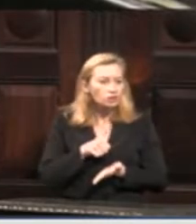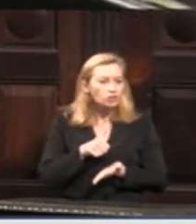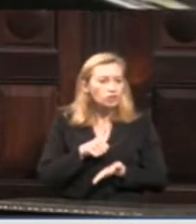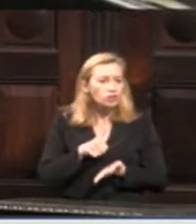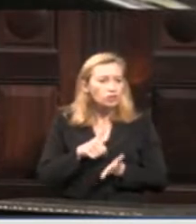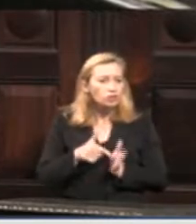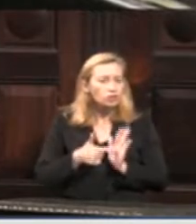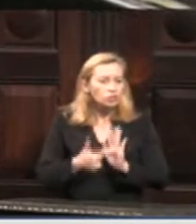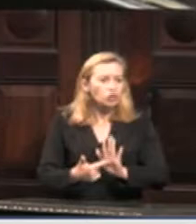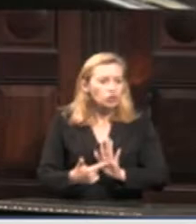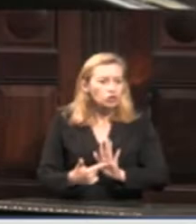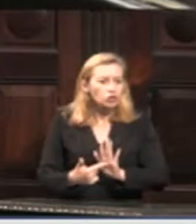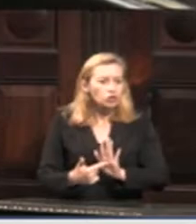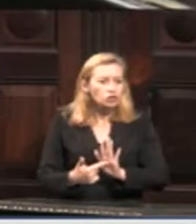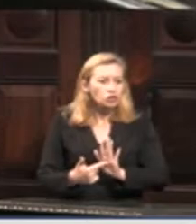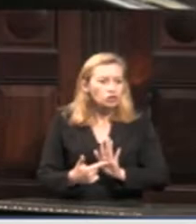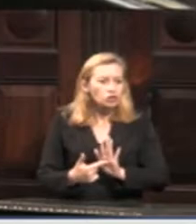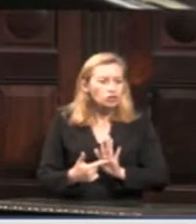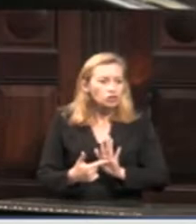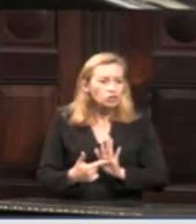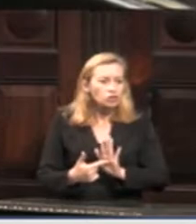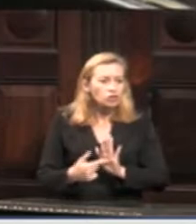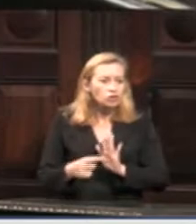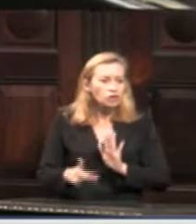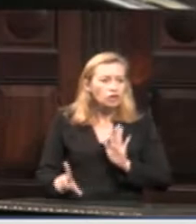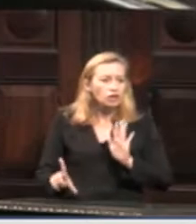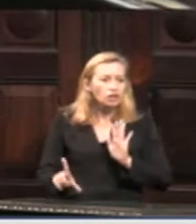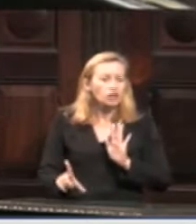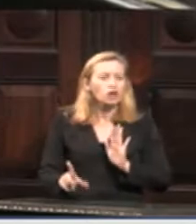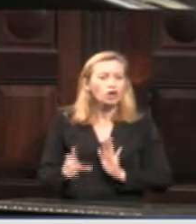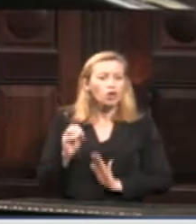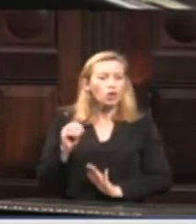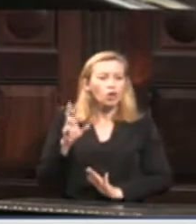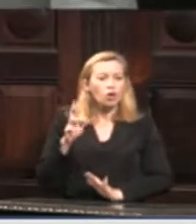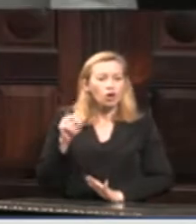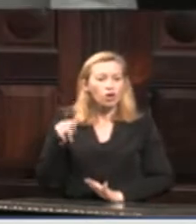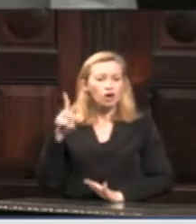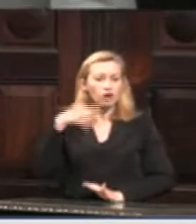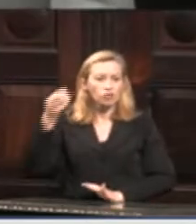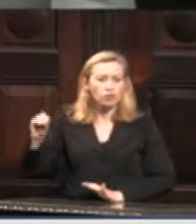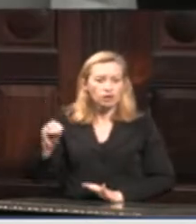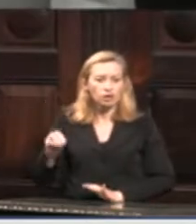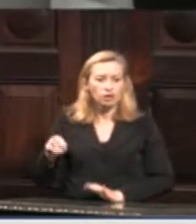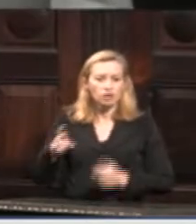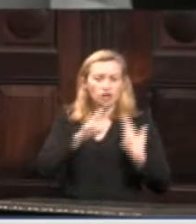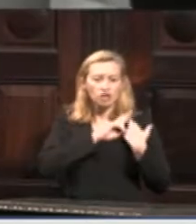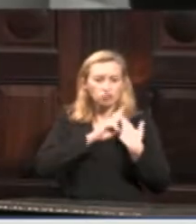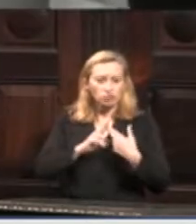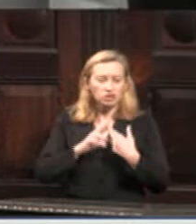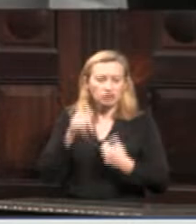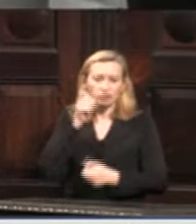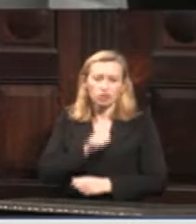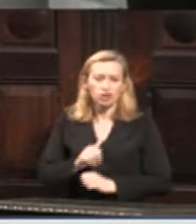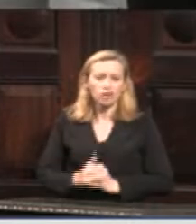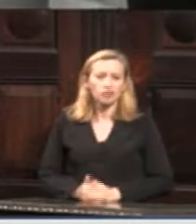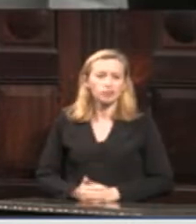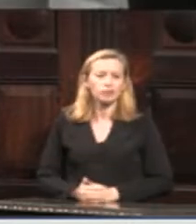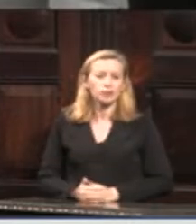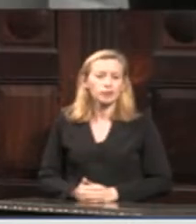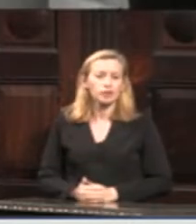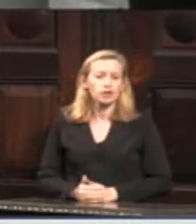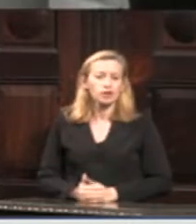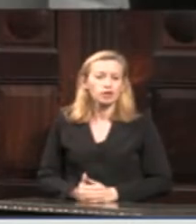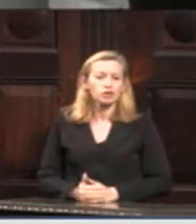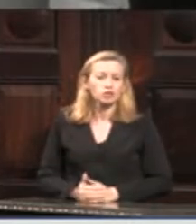responsável pela execução das políticas para a mulher. Obrigado. Então, o parecer da Comissão de Combate às Discriminações